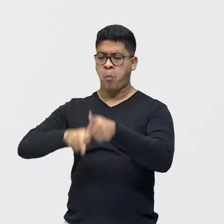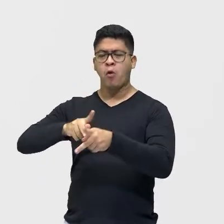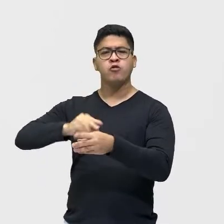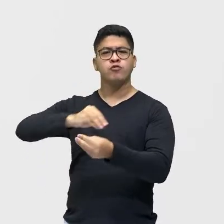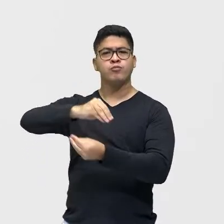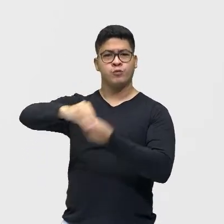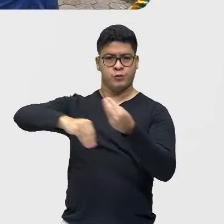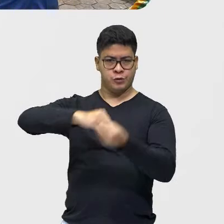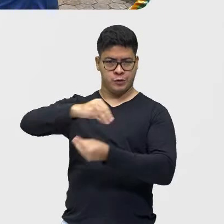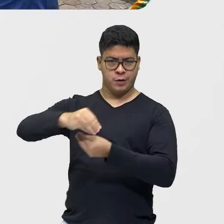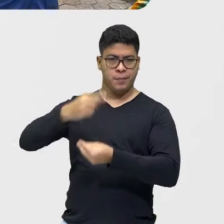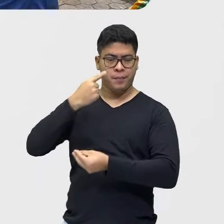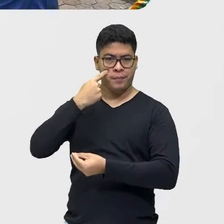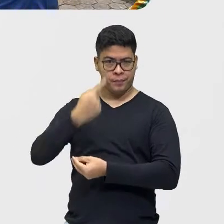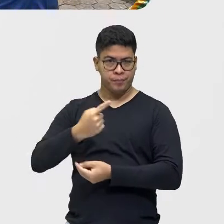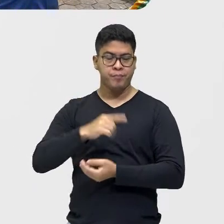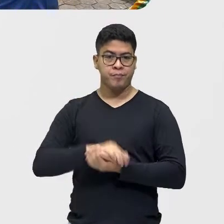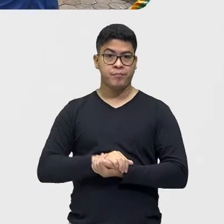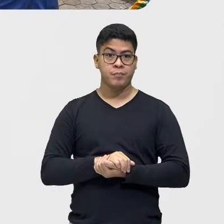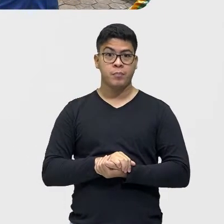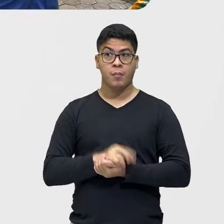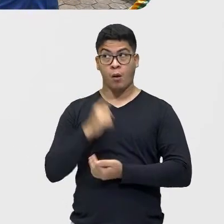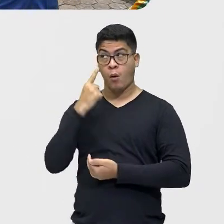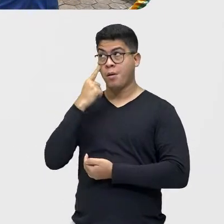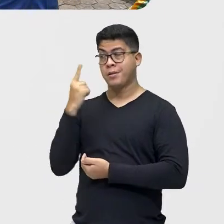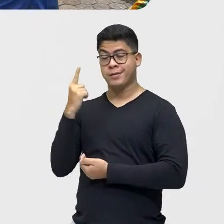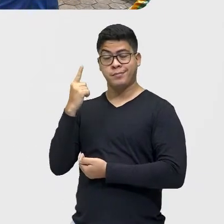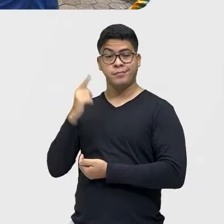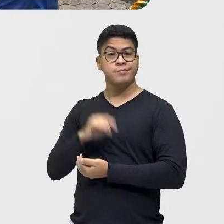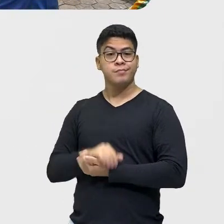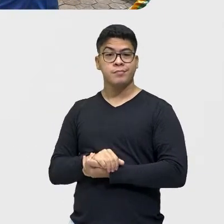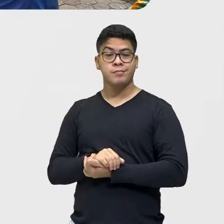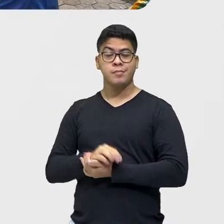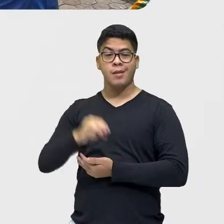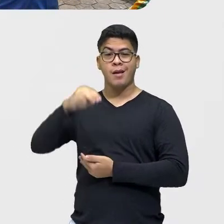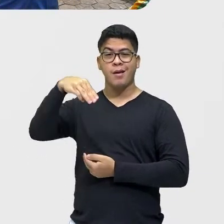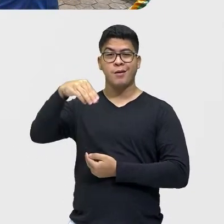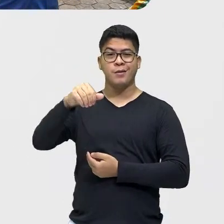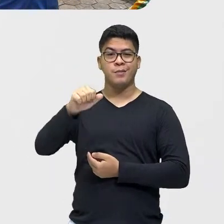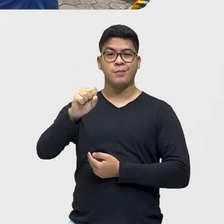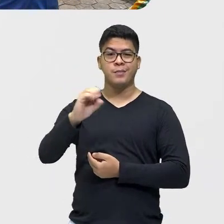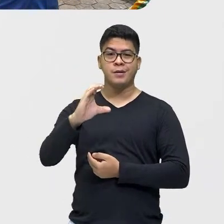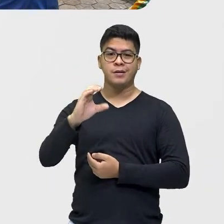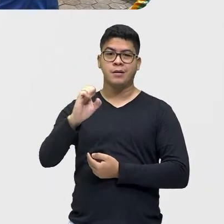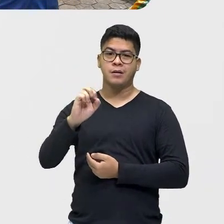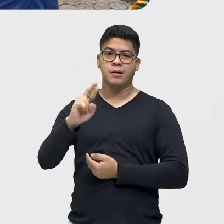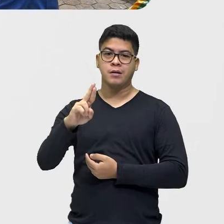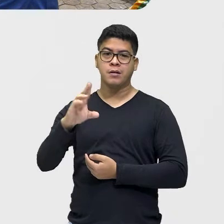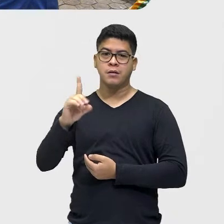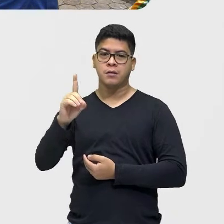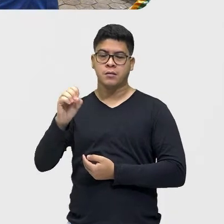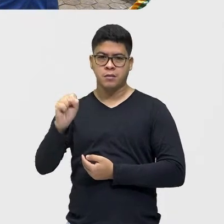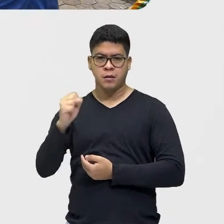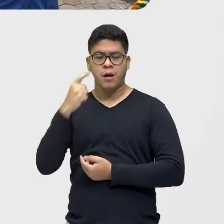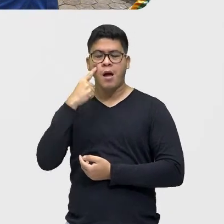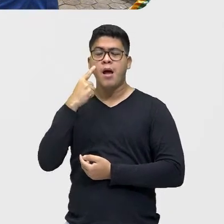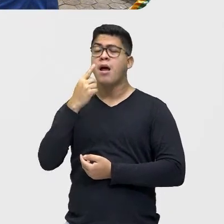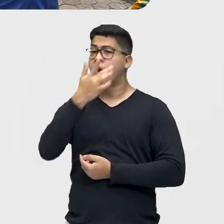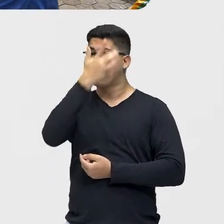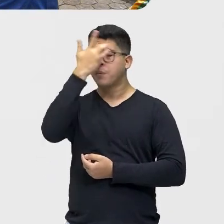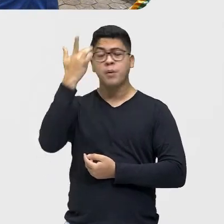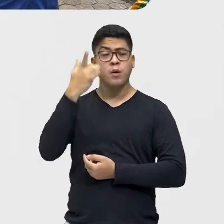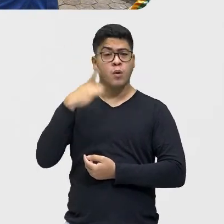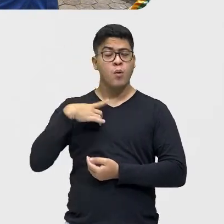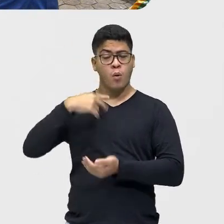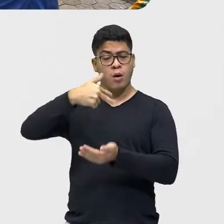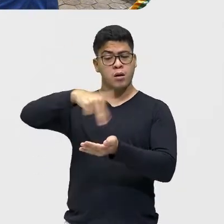E vamos falar sobre os mascarados. Nessa dança, o próprio nome já diz, as pessoas dançam mascaradas. E aí tem uma